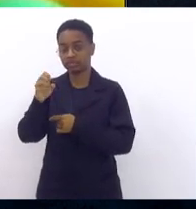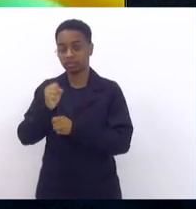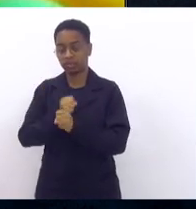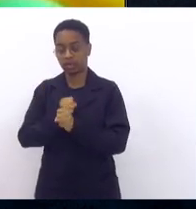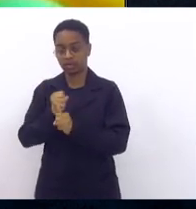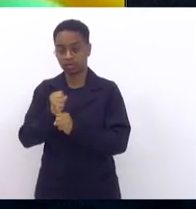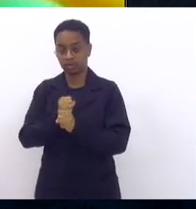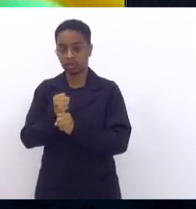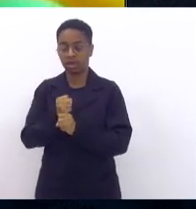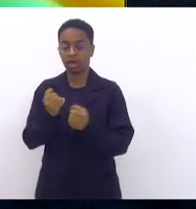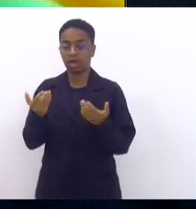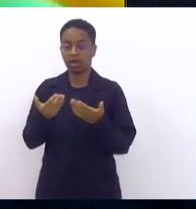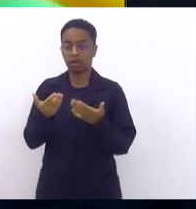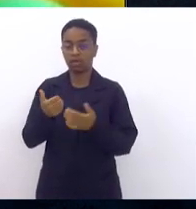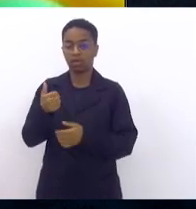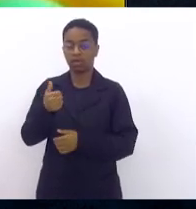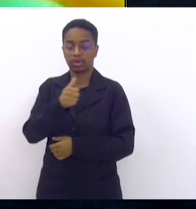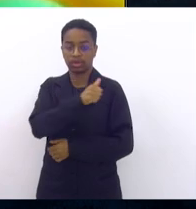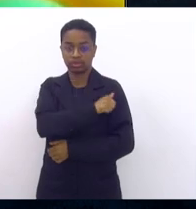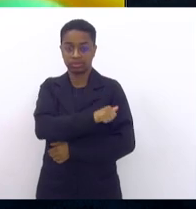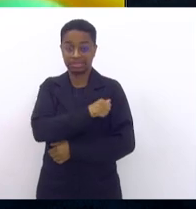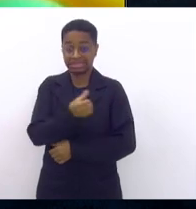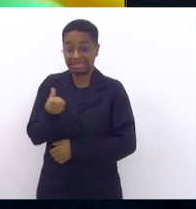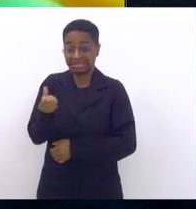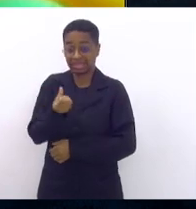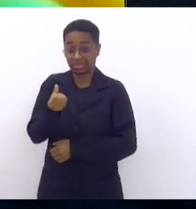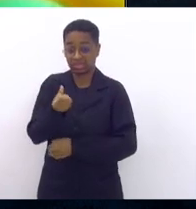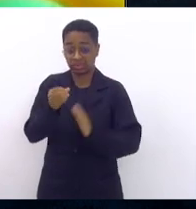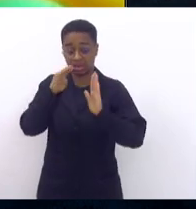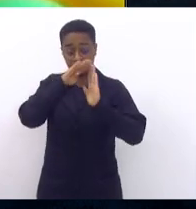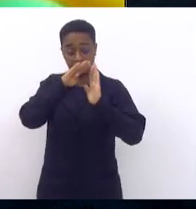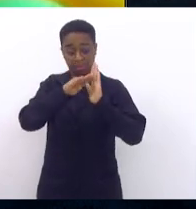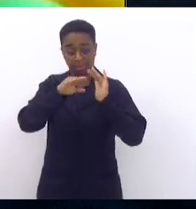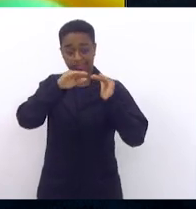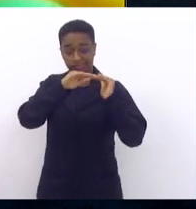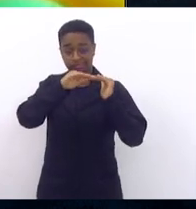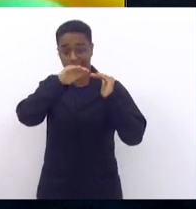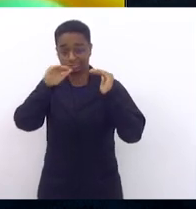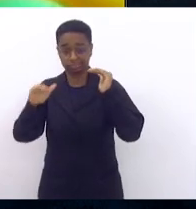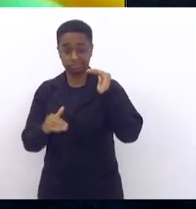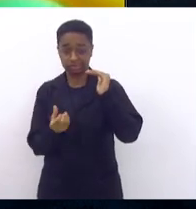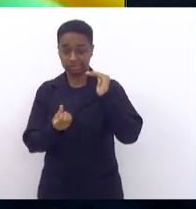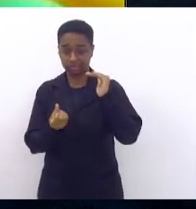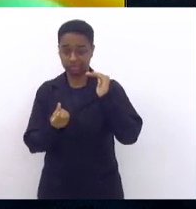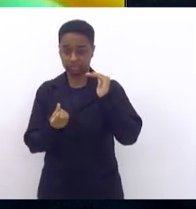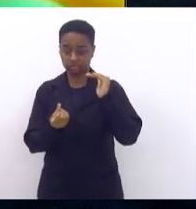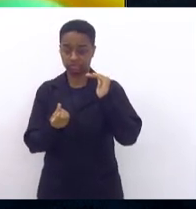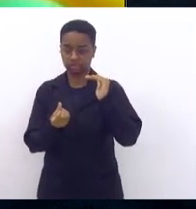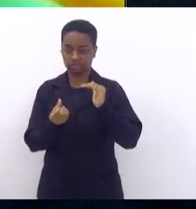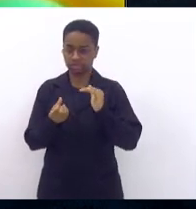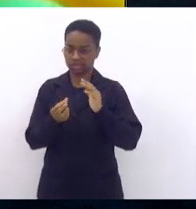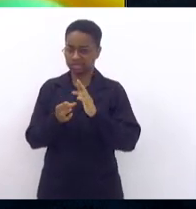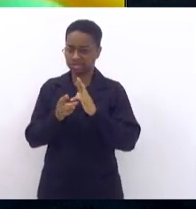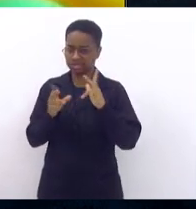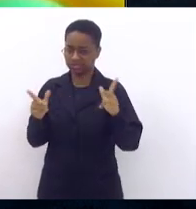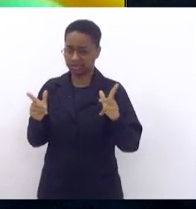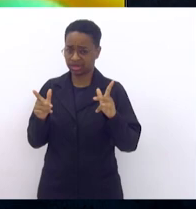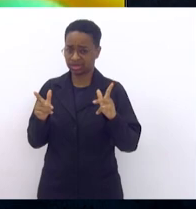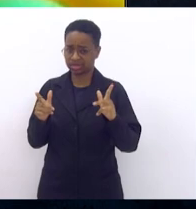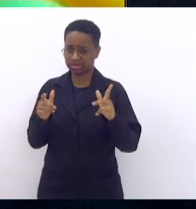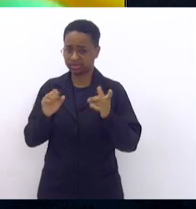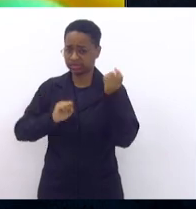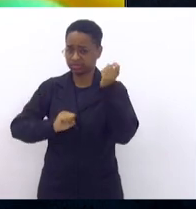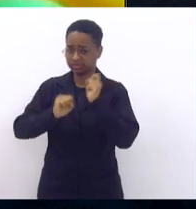o Rio de Janeiro ocupa o sexto lugar isso não é muito diferente da do restante da